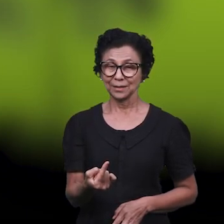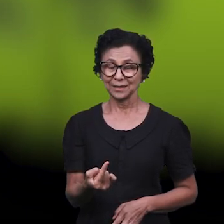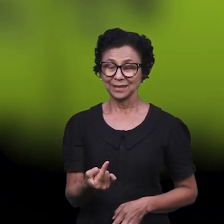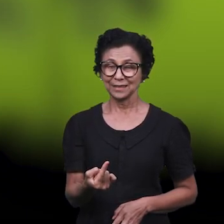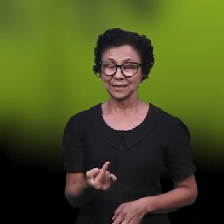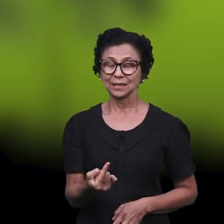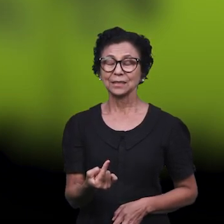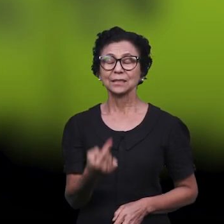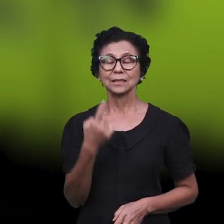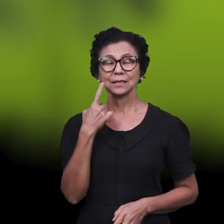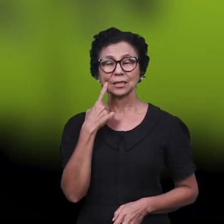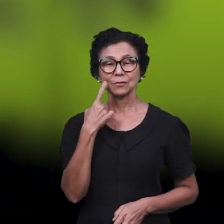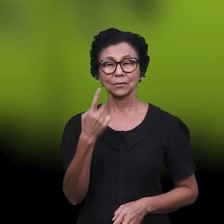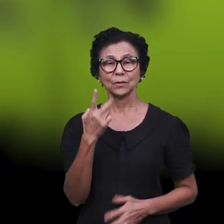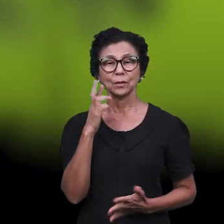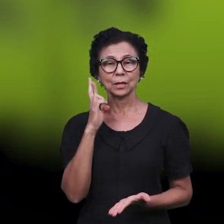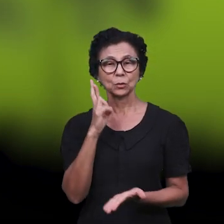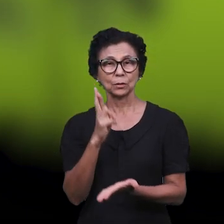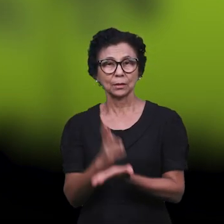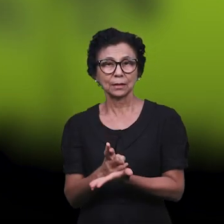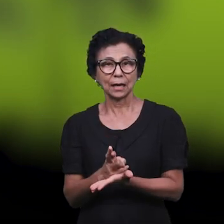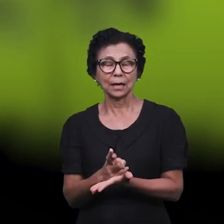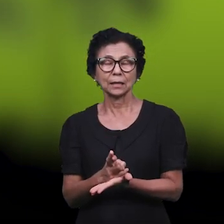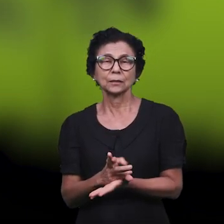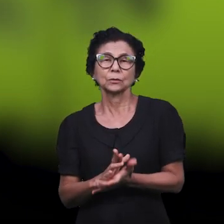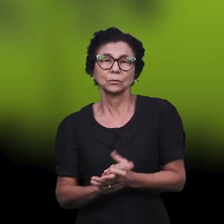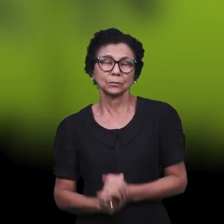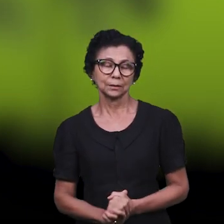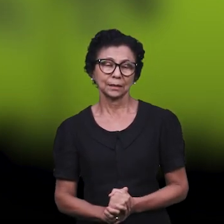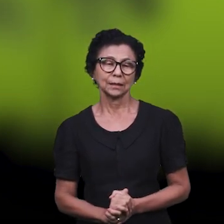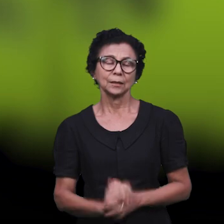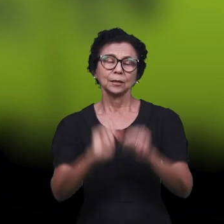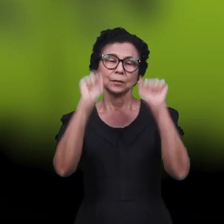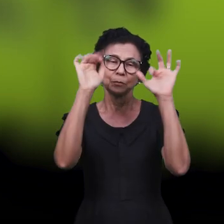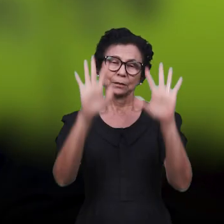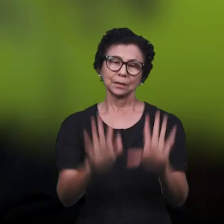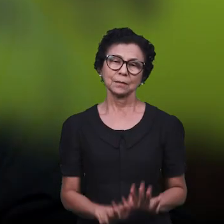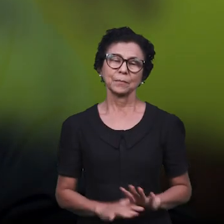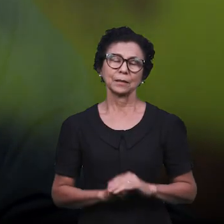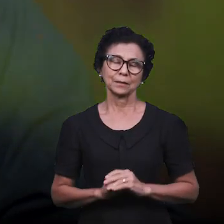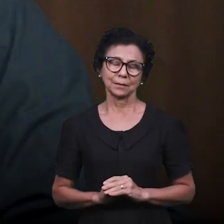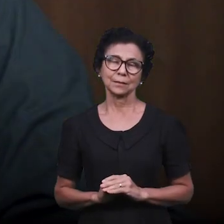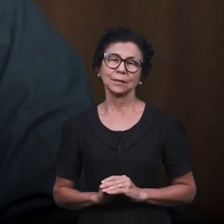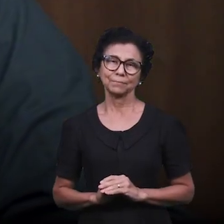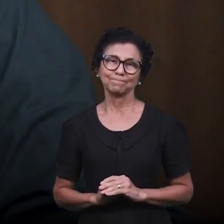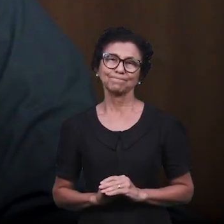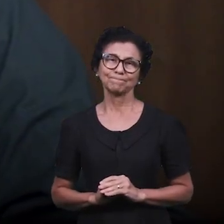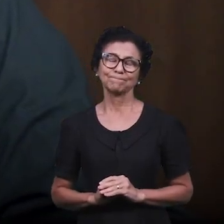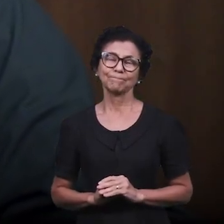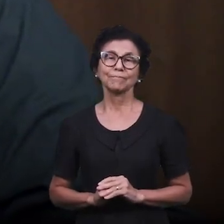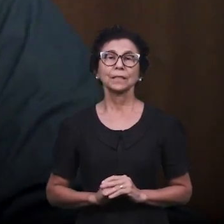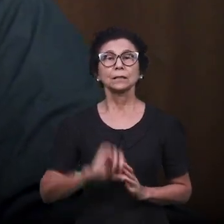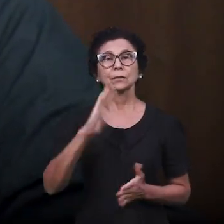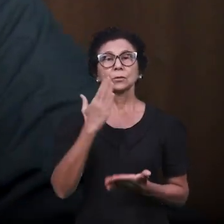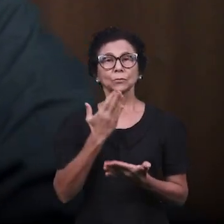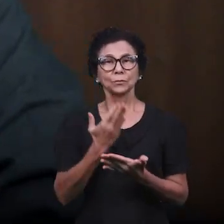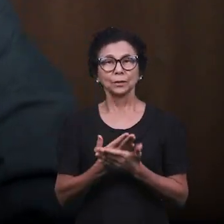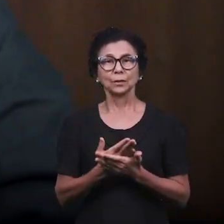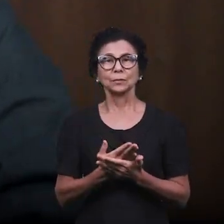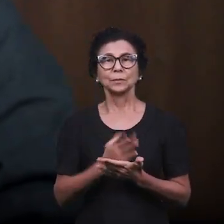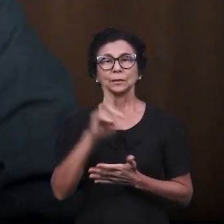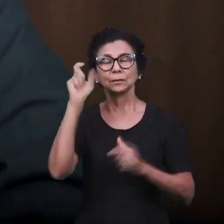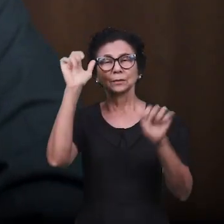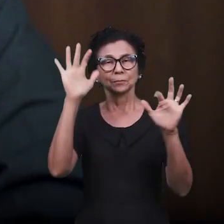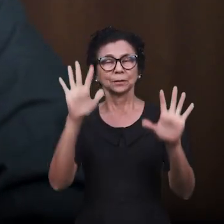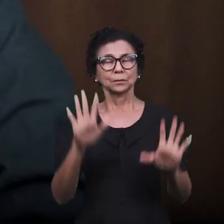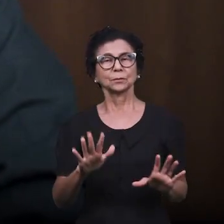pacífico de justiça nos que por ela têm sido exercitados. Nós confiamos nessa promessa, não é? Que o Senhor abençoe